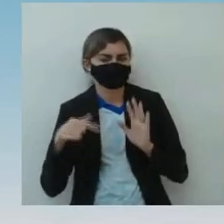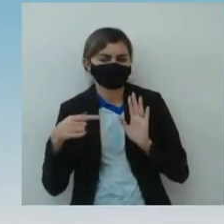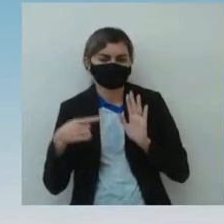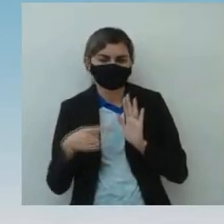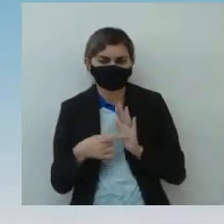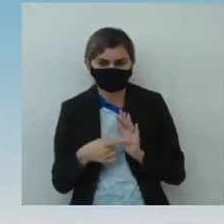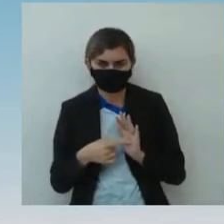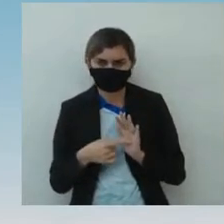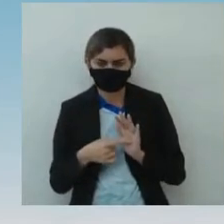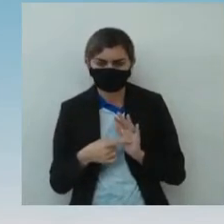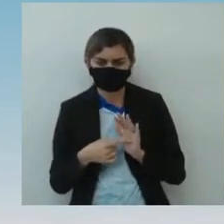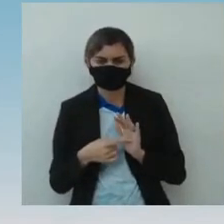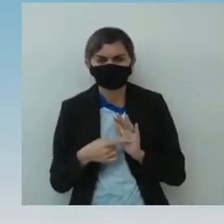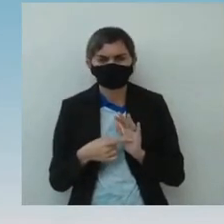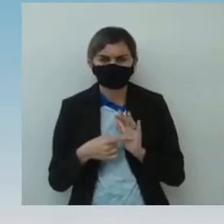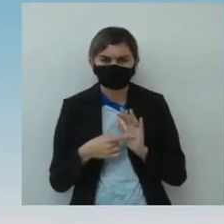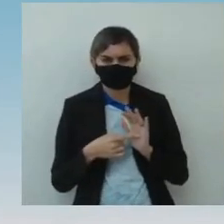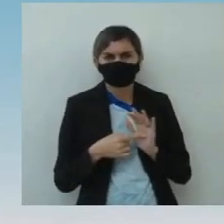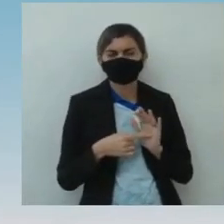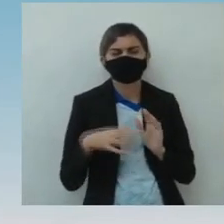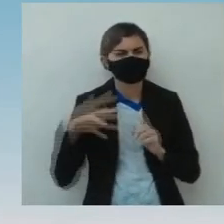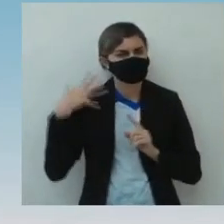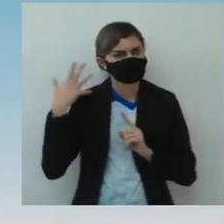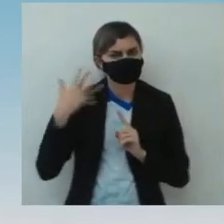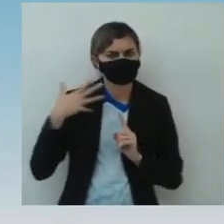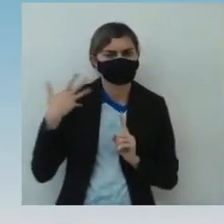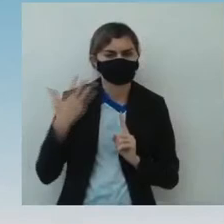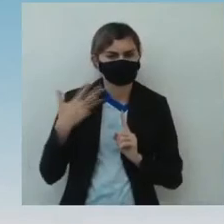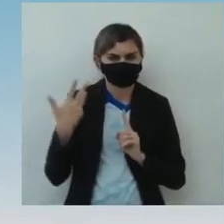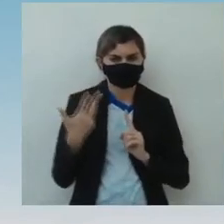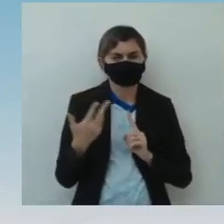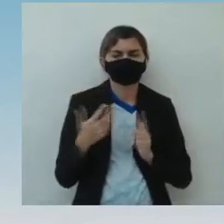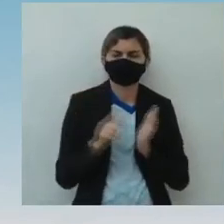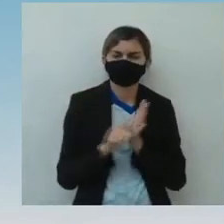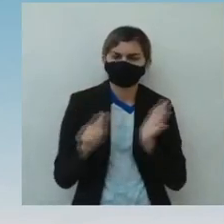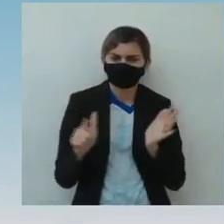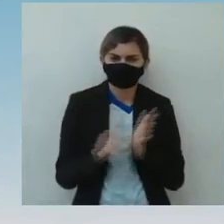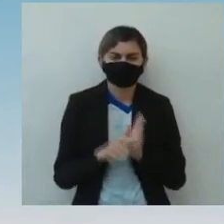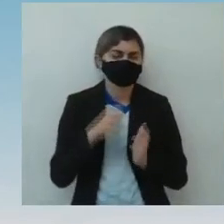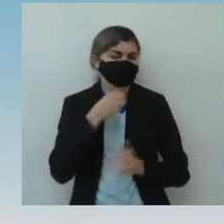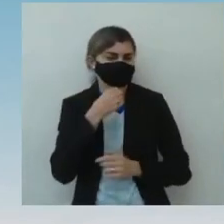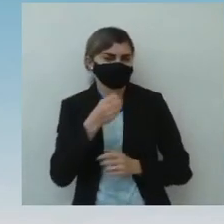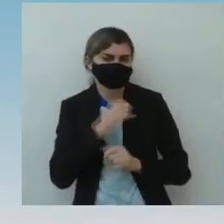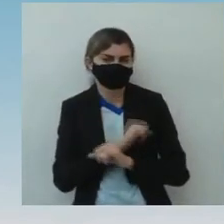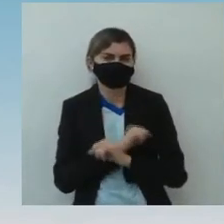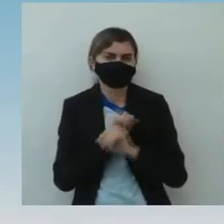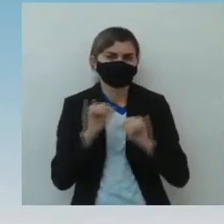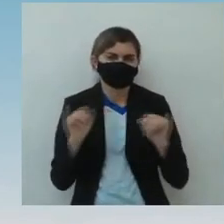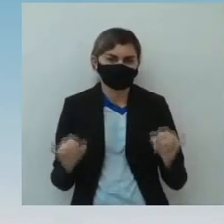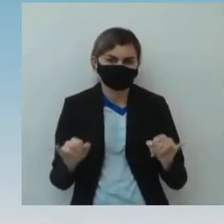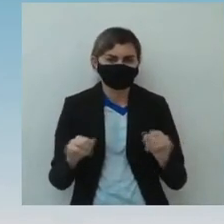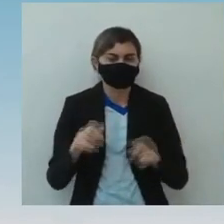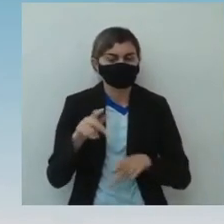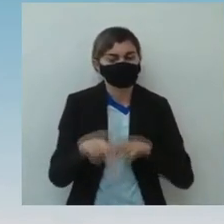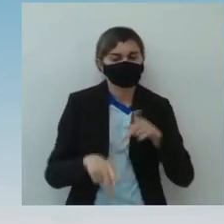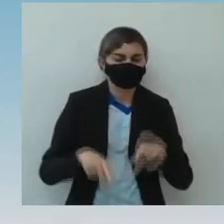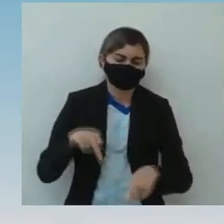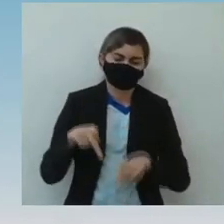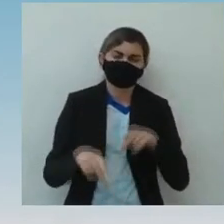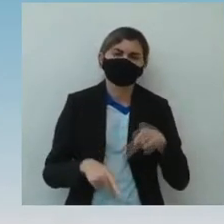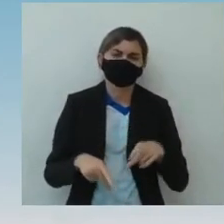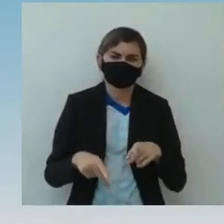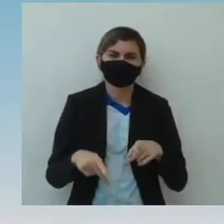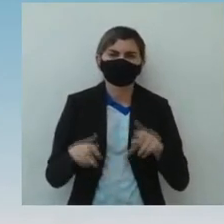objetivo né do discurso de jornais ouvir anúncio informar a um público